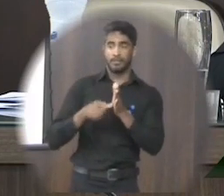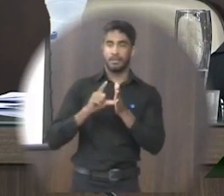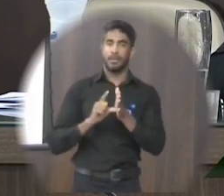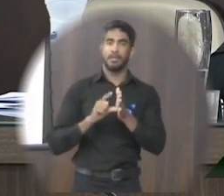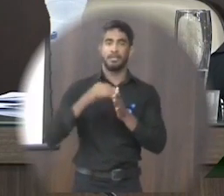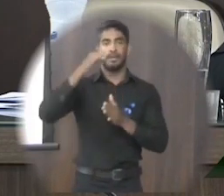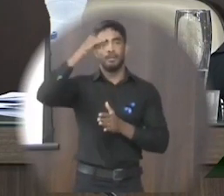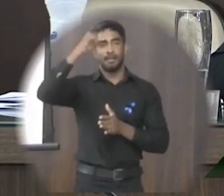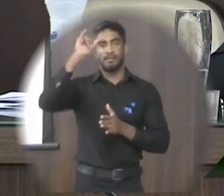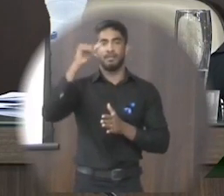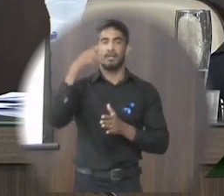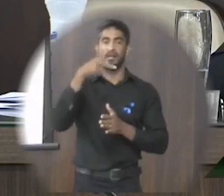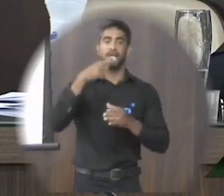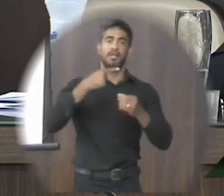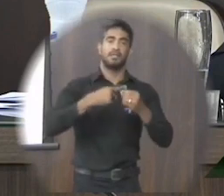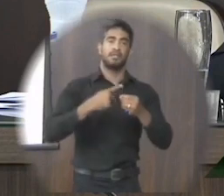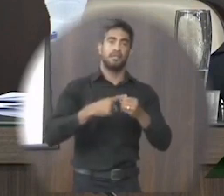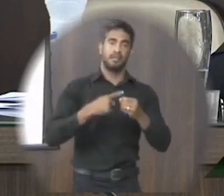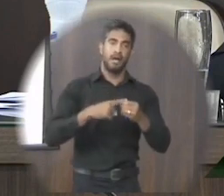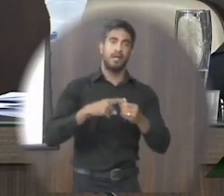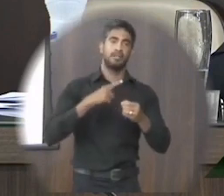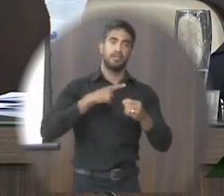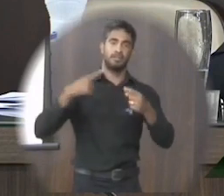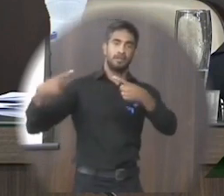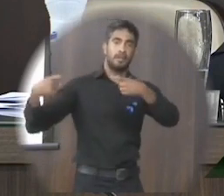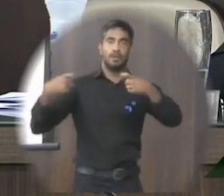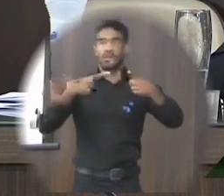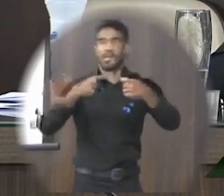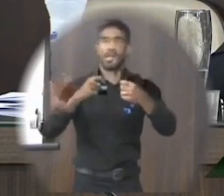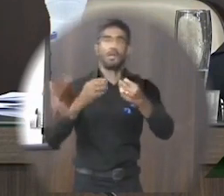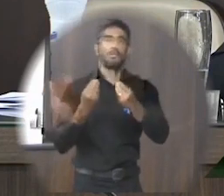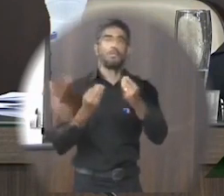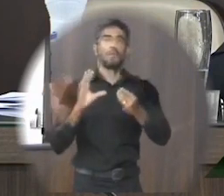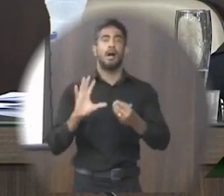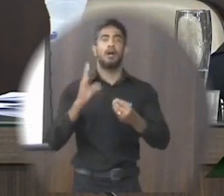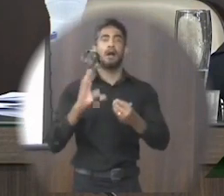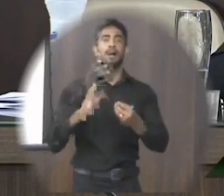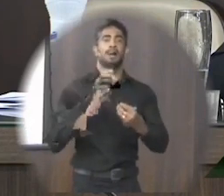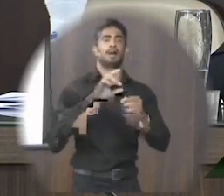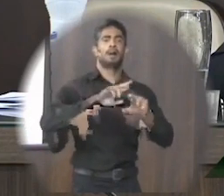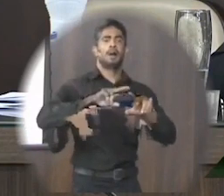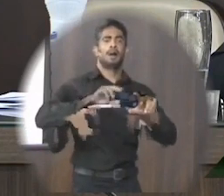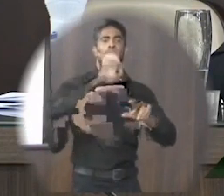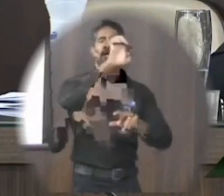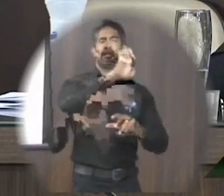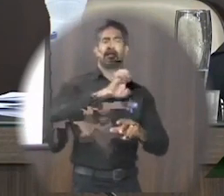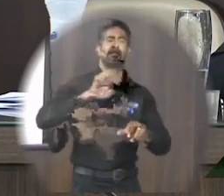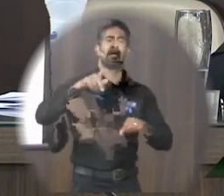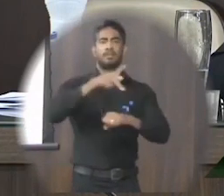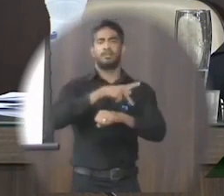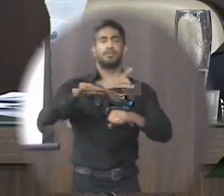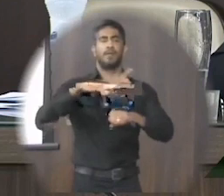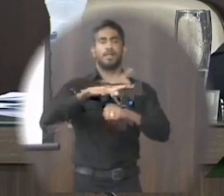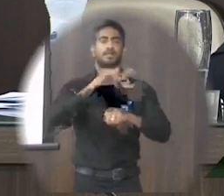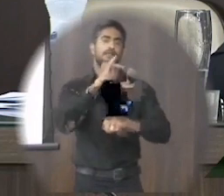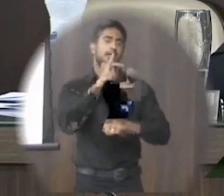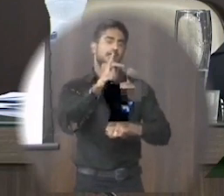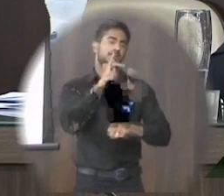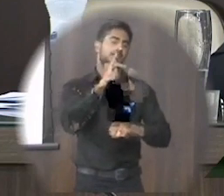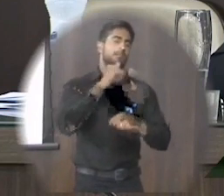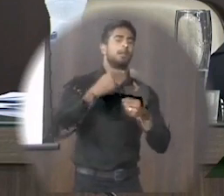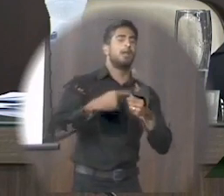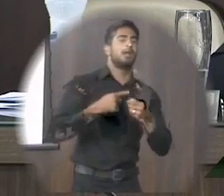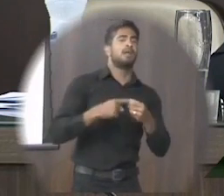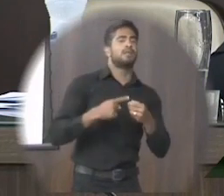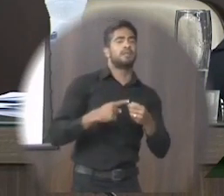que a referida cidade tornasse praça de guerra, como aconteceu em vários estados do país, como, por exemplo, na cidade de Araçatuba, em